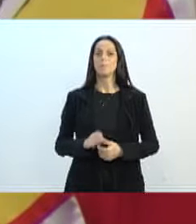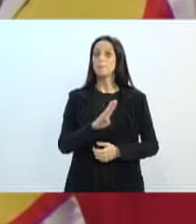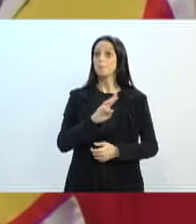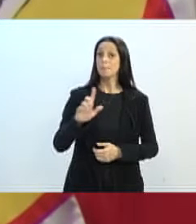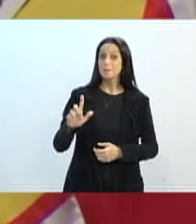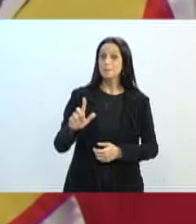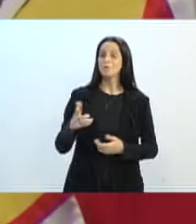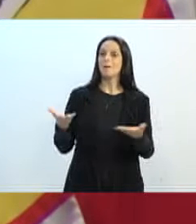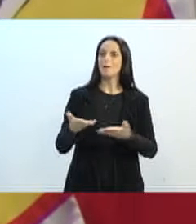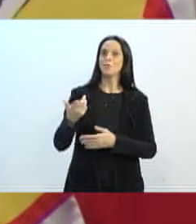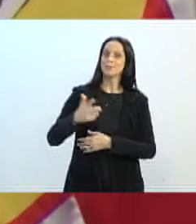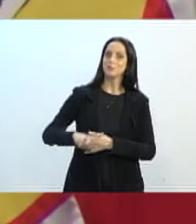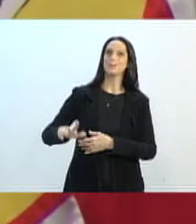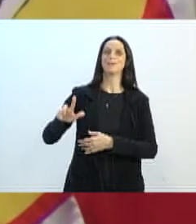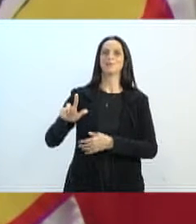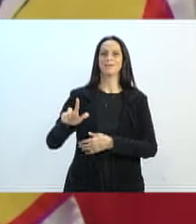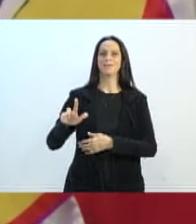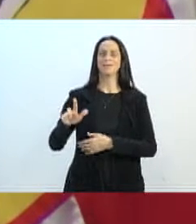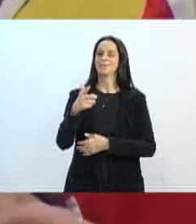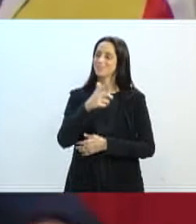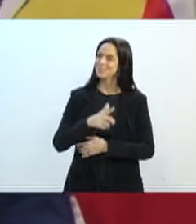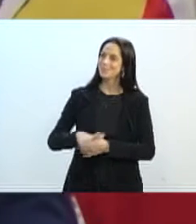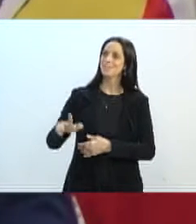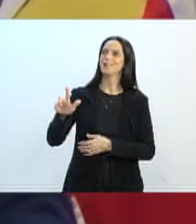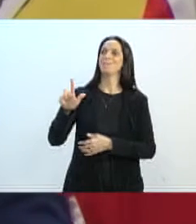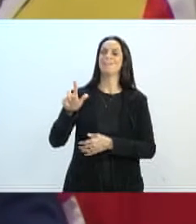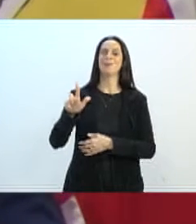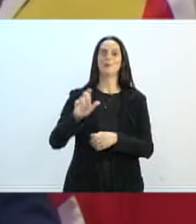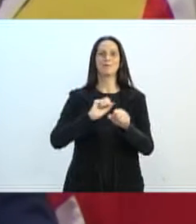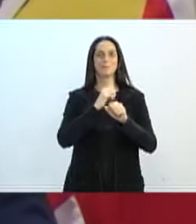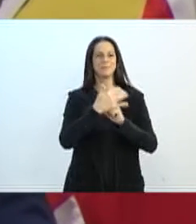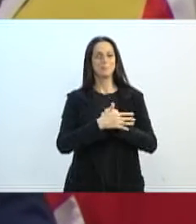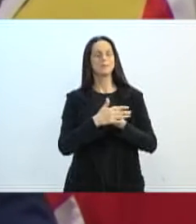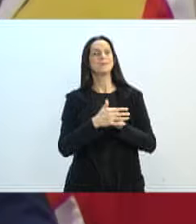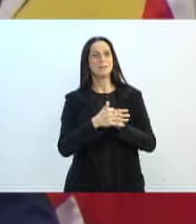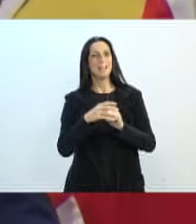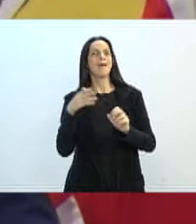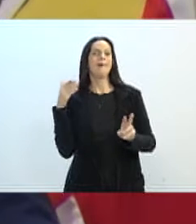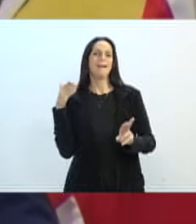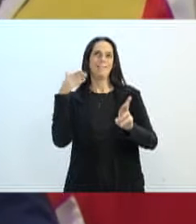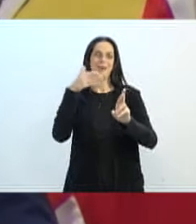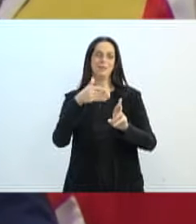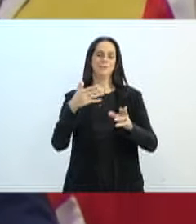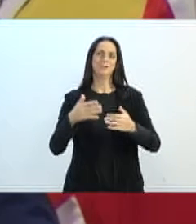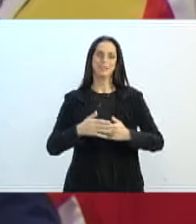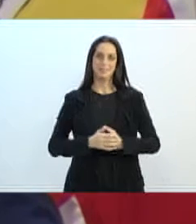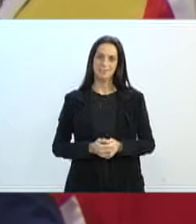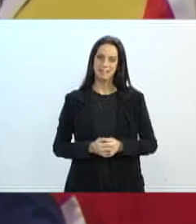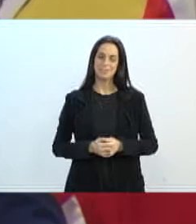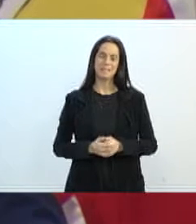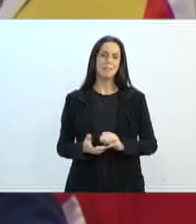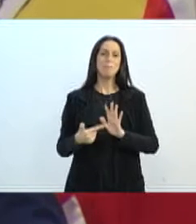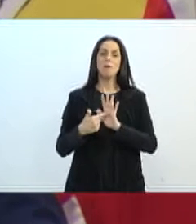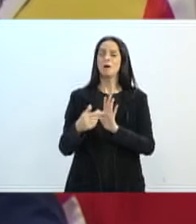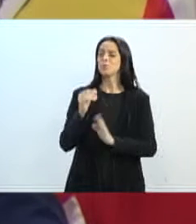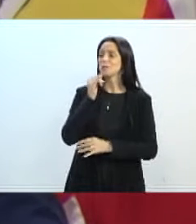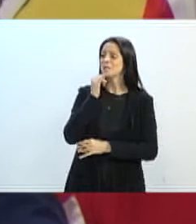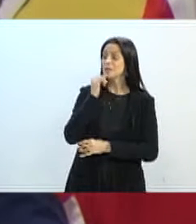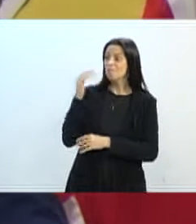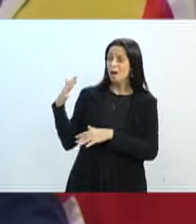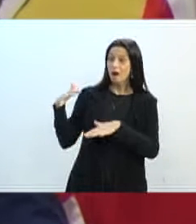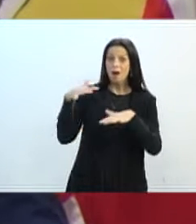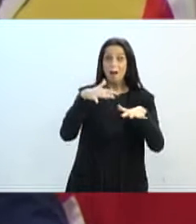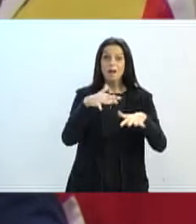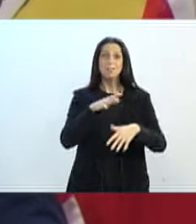Blumenau, mais uma vez, com relação ao enfrentamento do Covid, tem dado exemplo e tem trabalhado